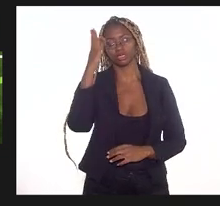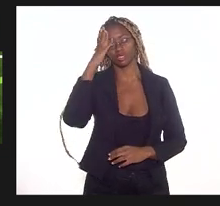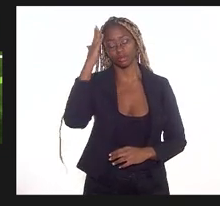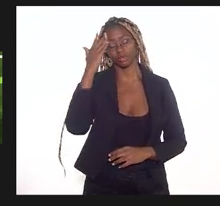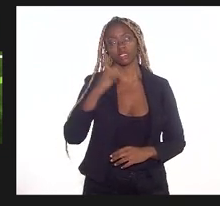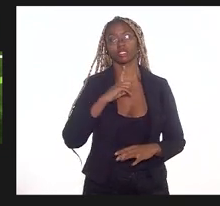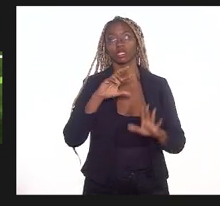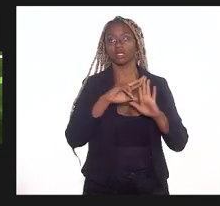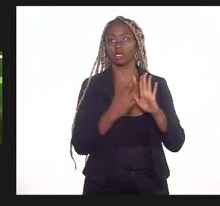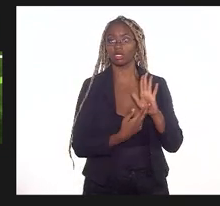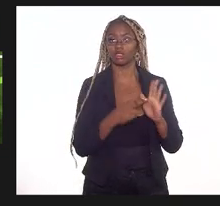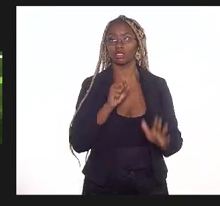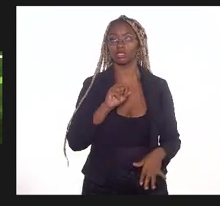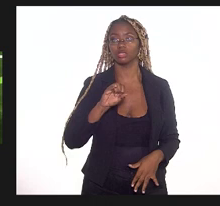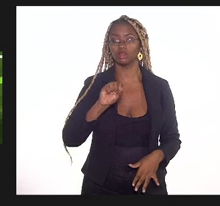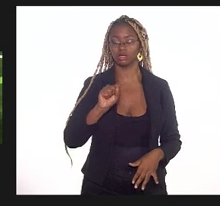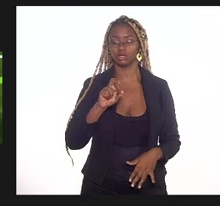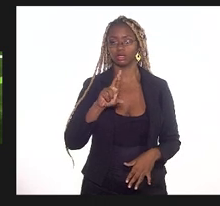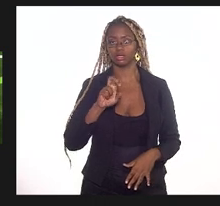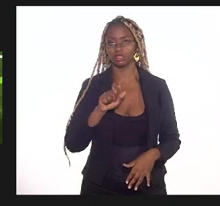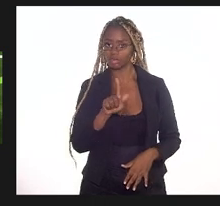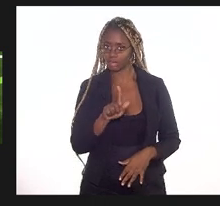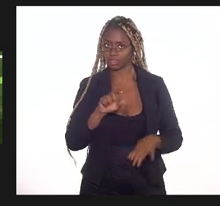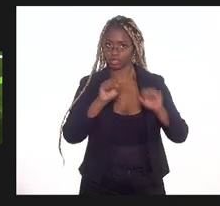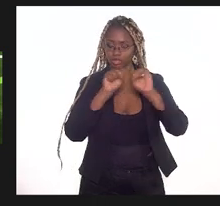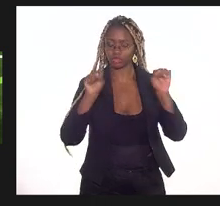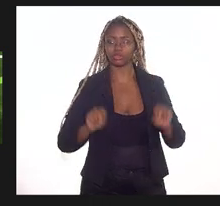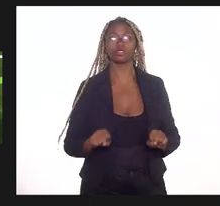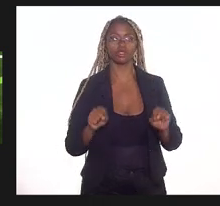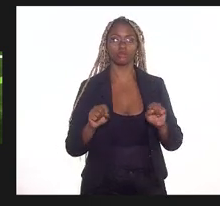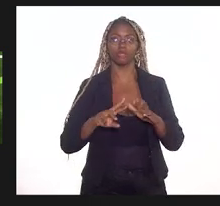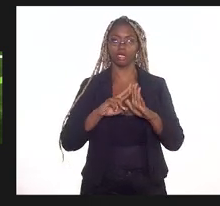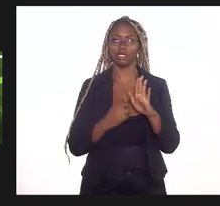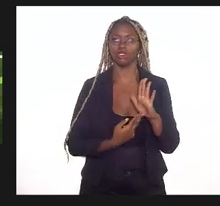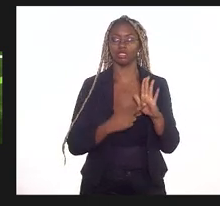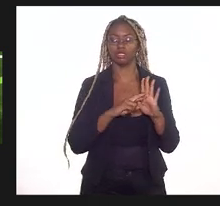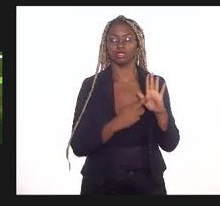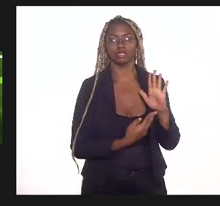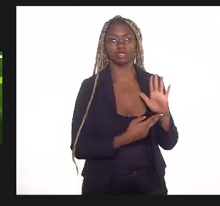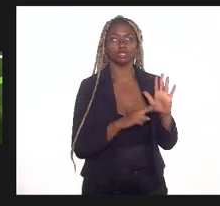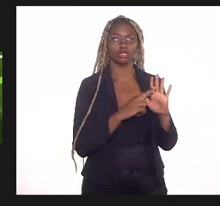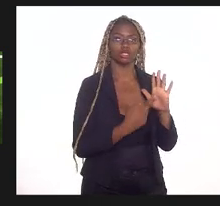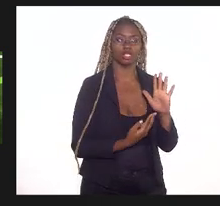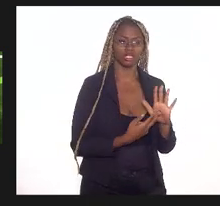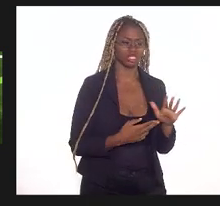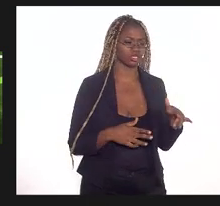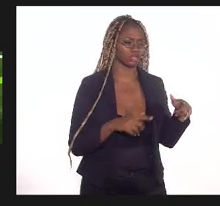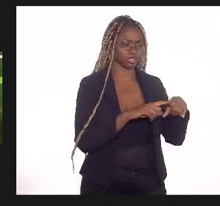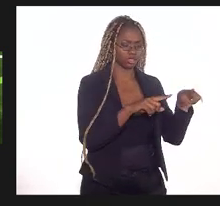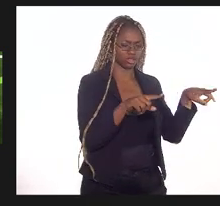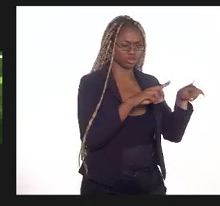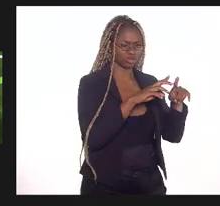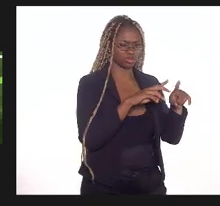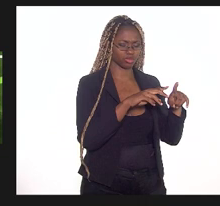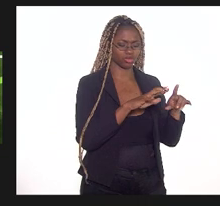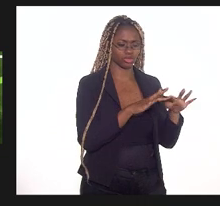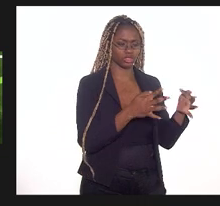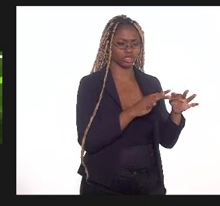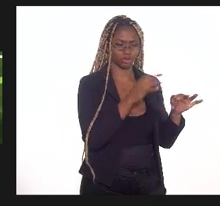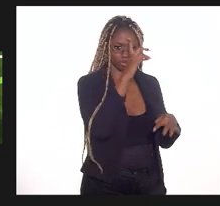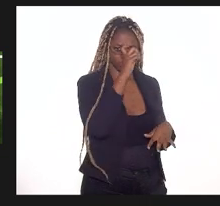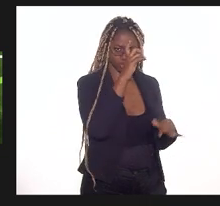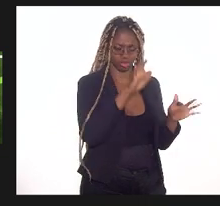regulação pelo SISREG, que é um sistema que regula normalmente os ambulatórios, e a gente tem a regulação pela REUNE,